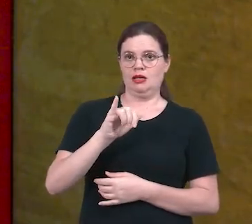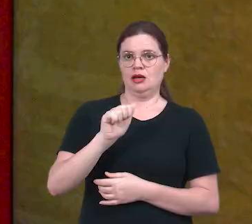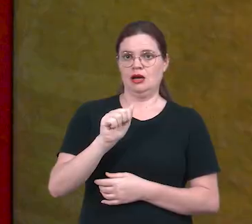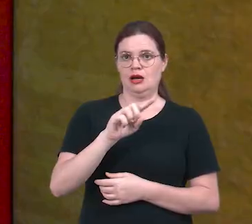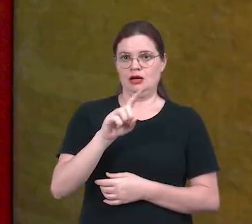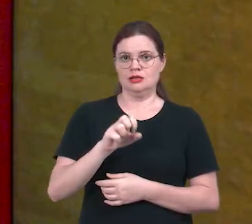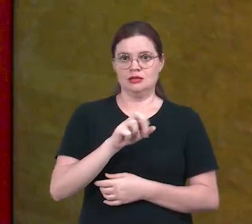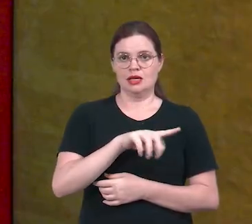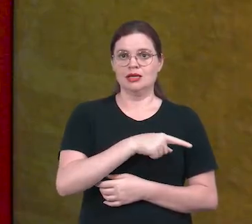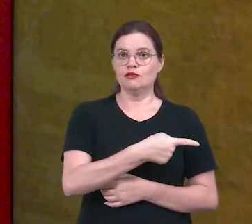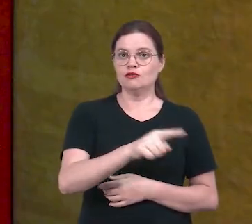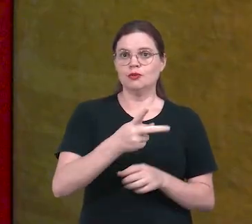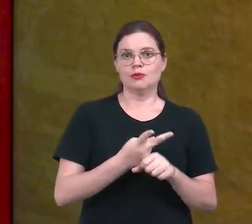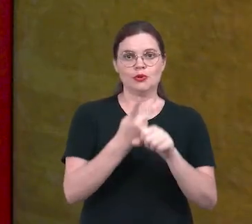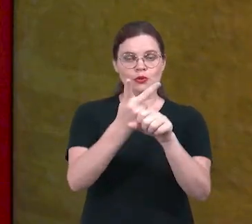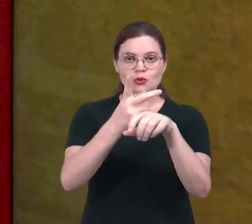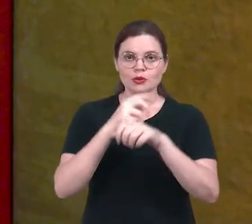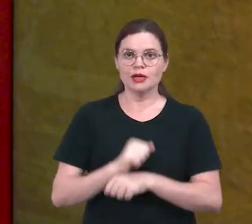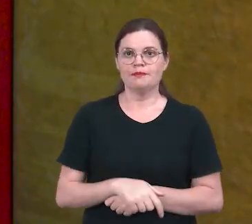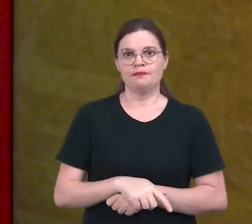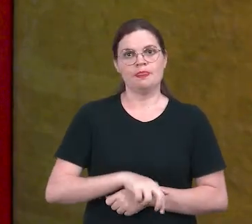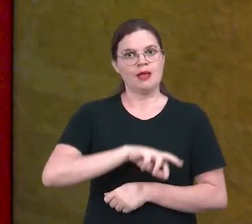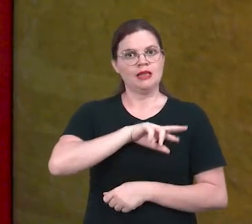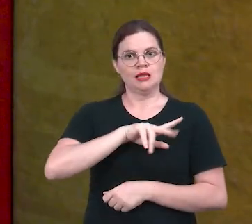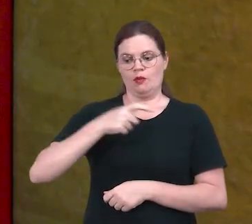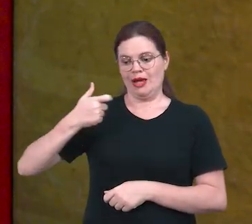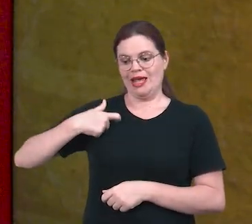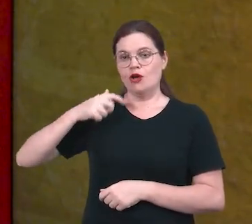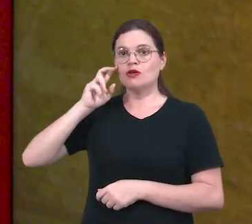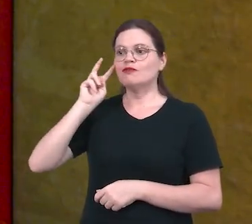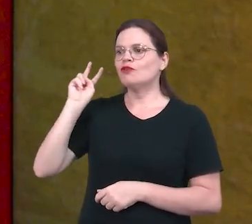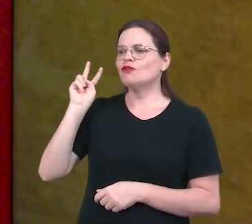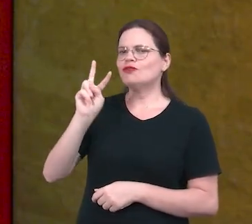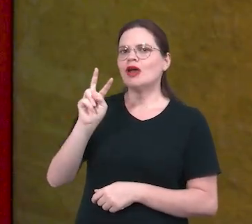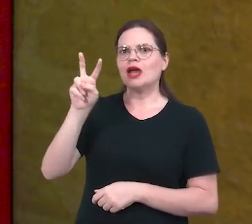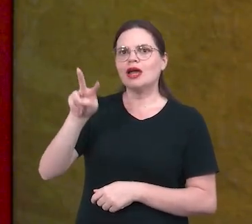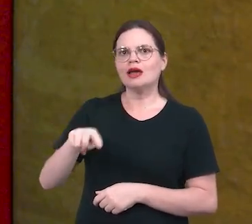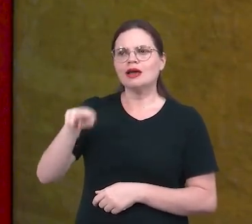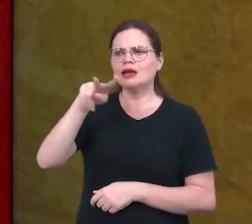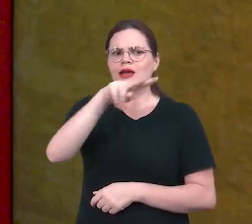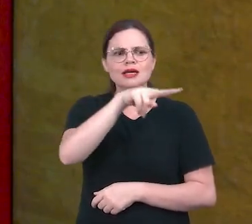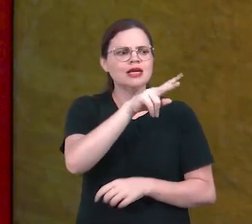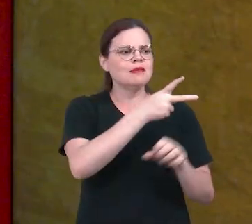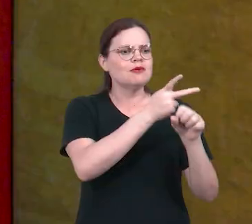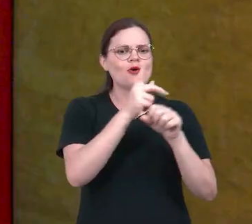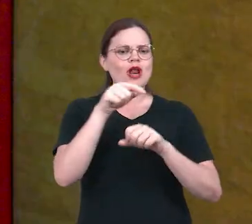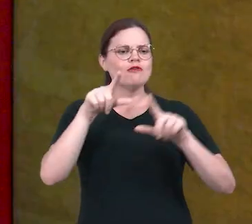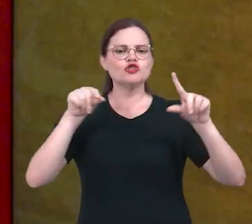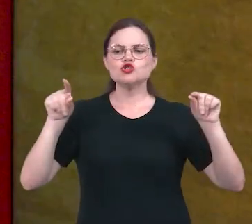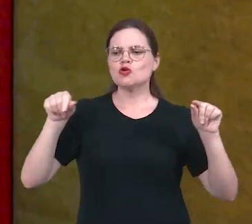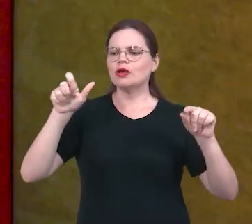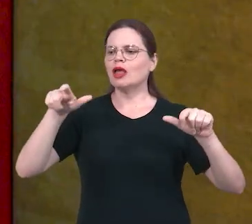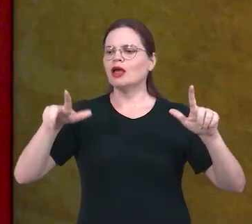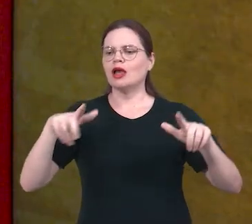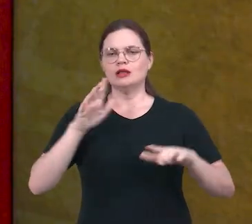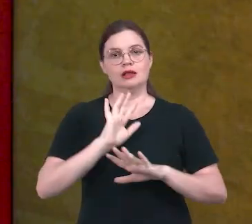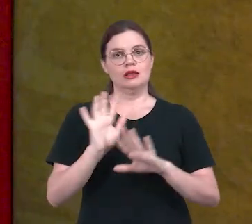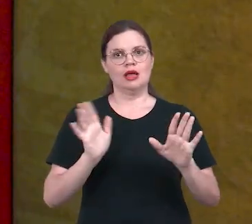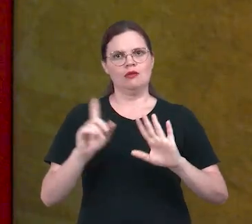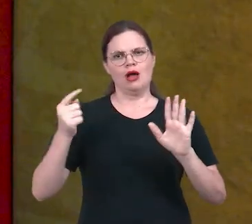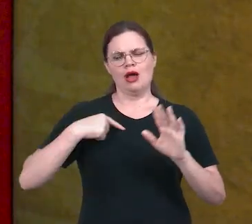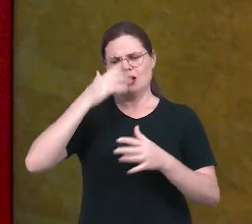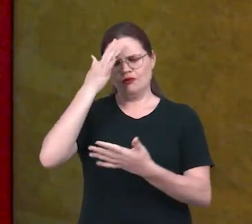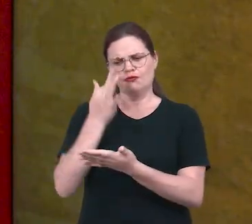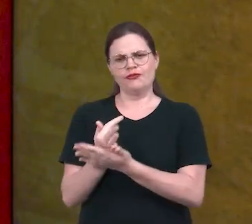ia decidir pela esposa, mas eram os olhos da fé, aquilo que é espiritual, né? Então isso é fundamental quando nós falamos